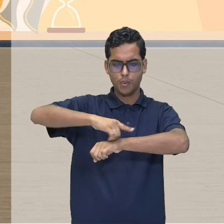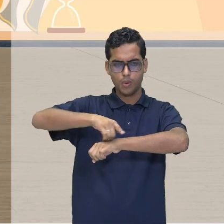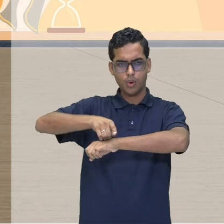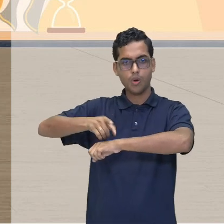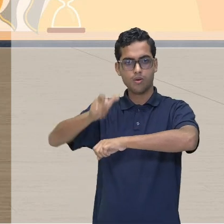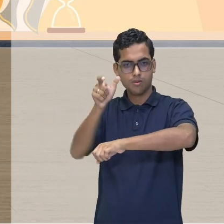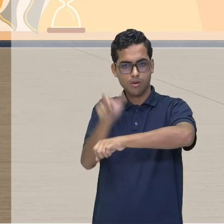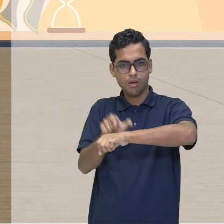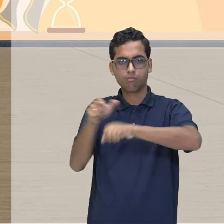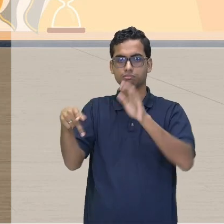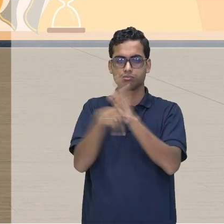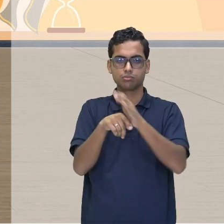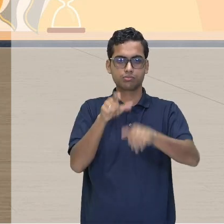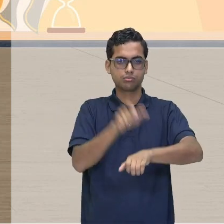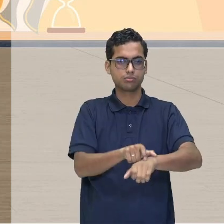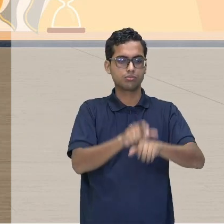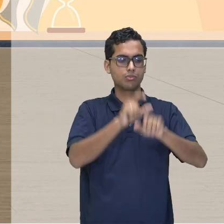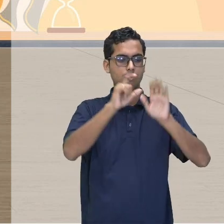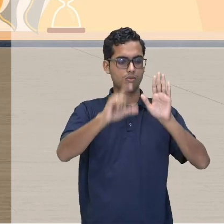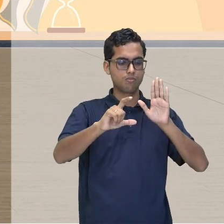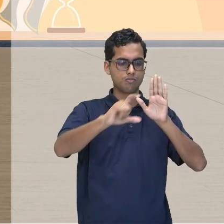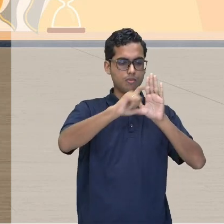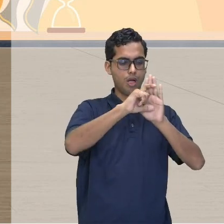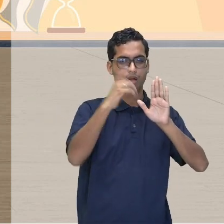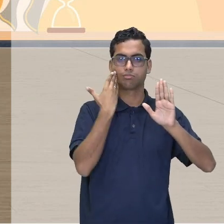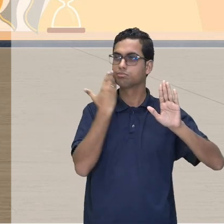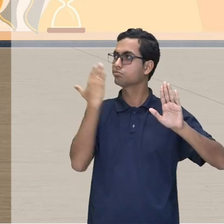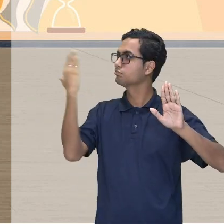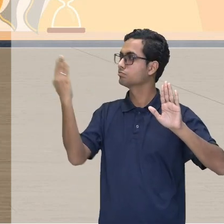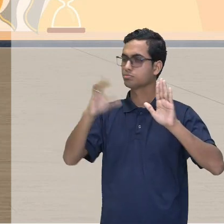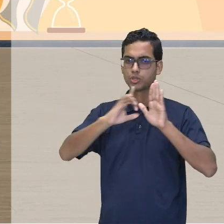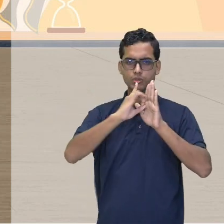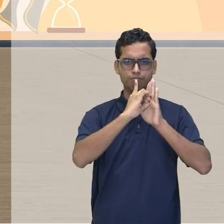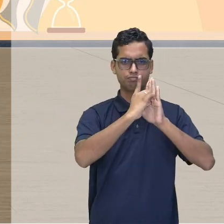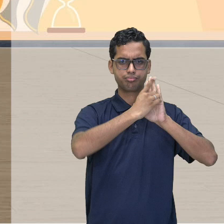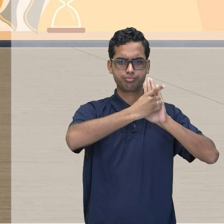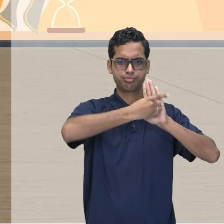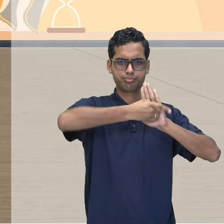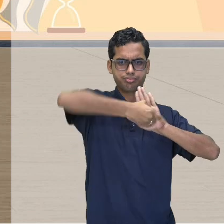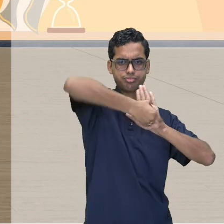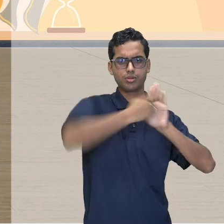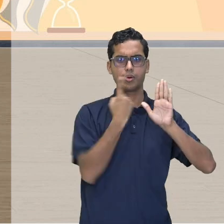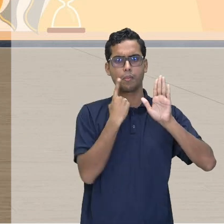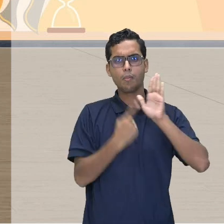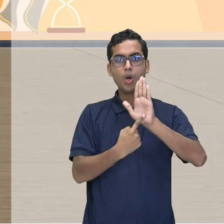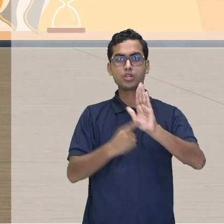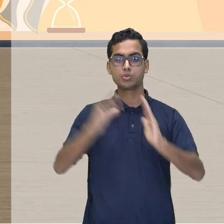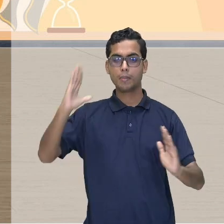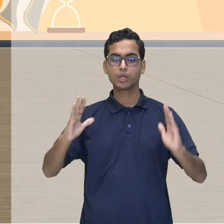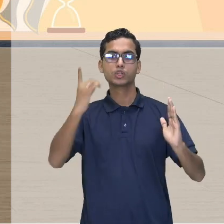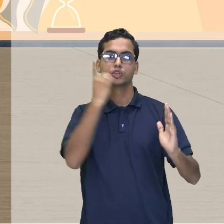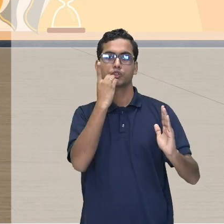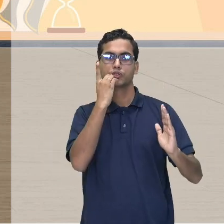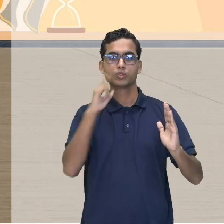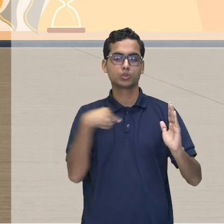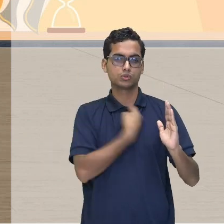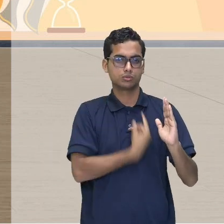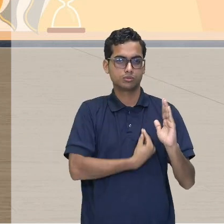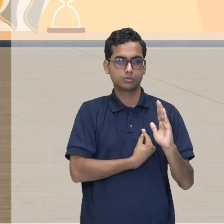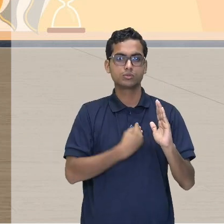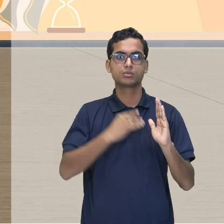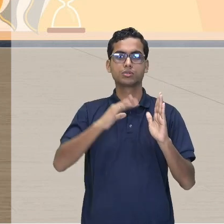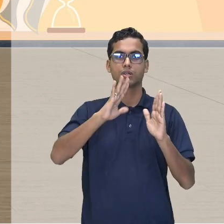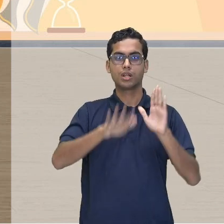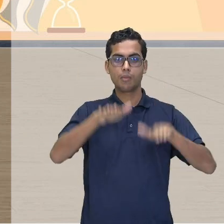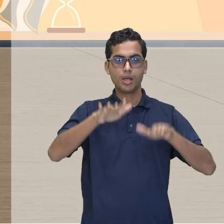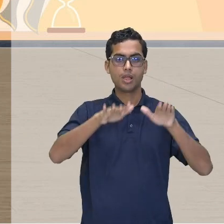é um dia. Nós sabemos então ali em que período do dia nós estamos, de acordo com os ponteiros